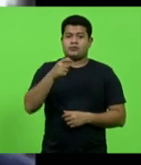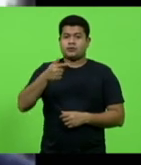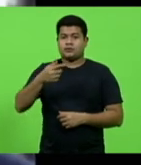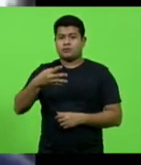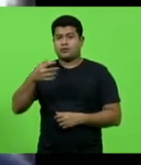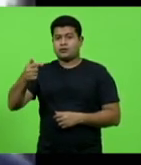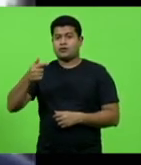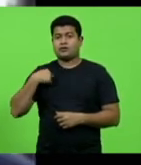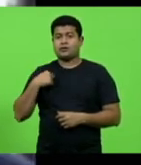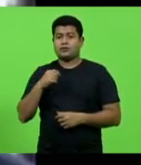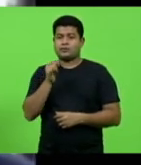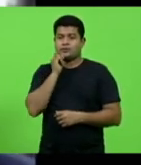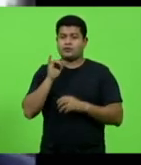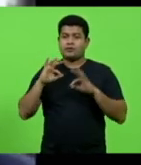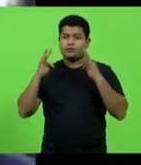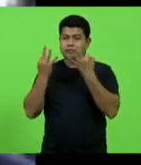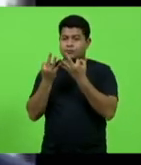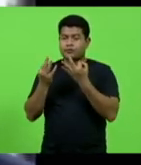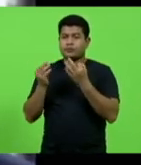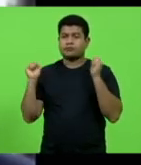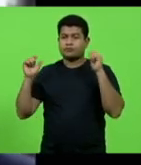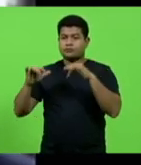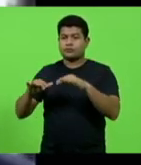escola, mas as famílias deveriam